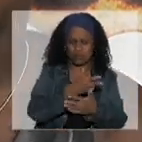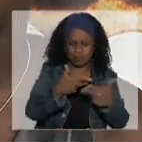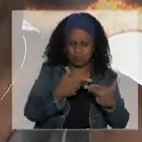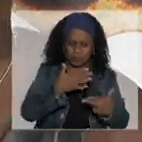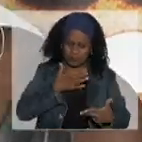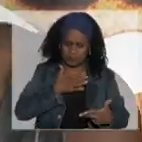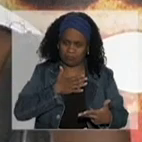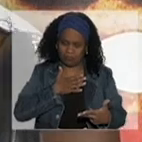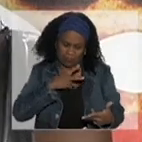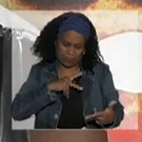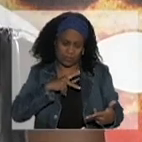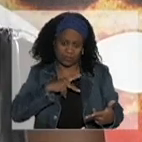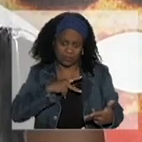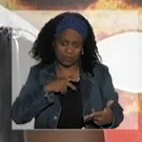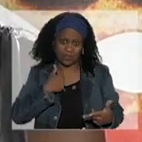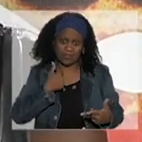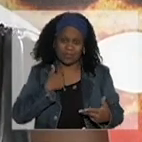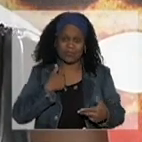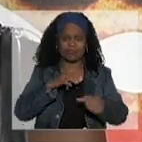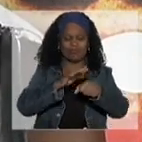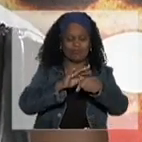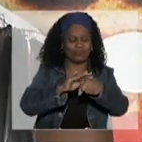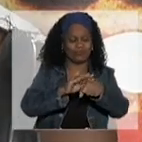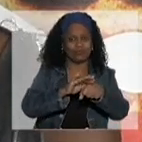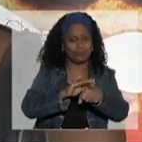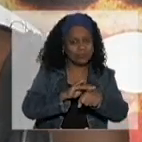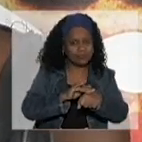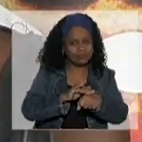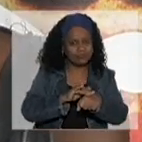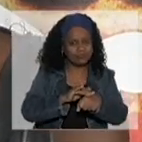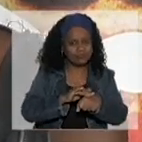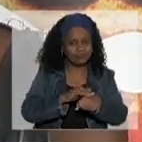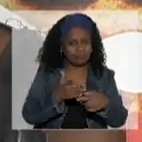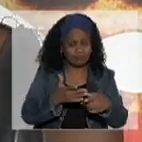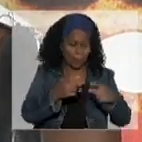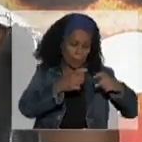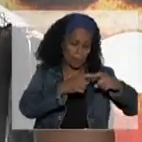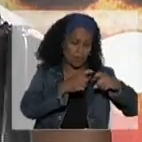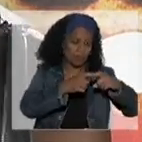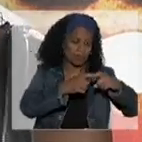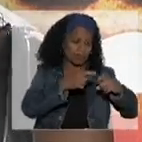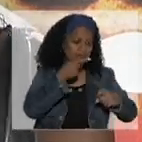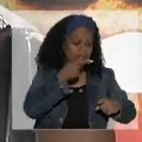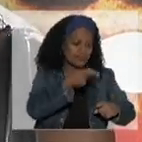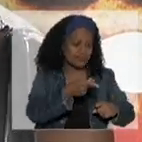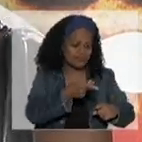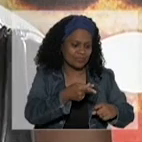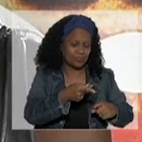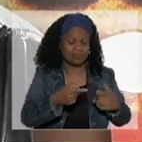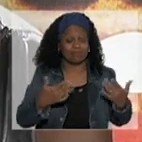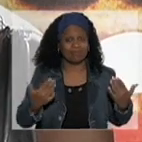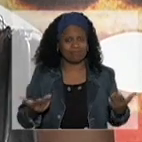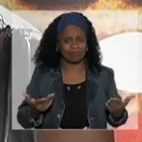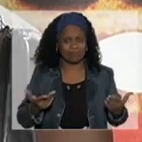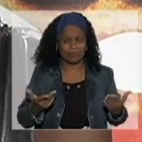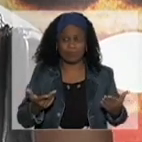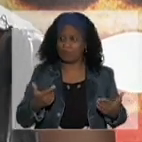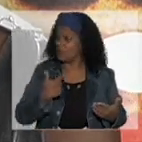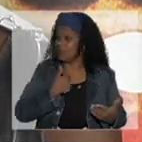acidente que eu fiquei com epilepsia parcial isso que é médico dizem e